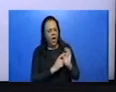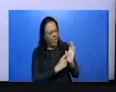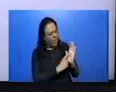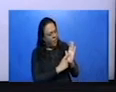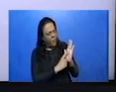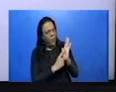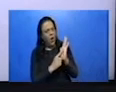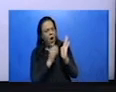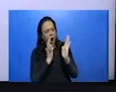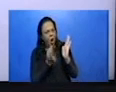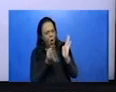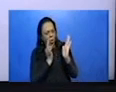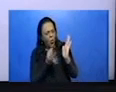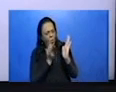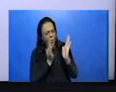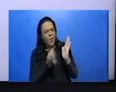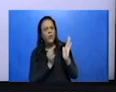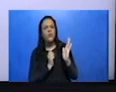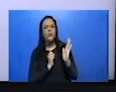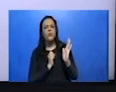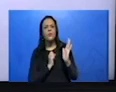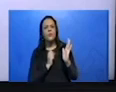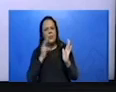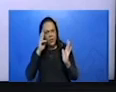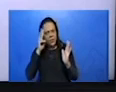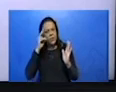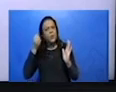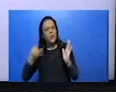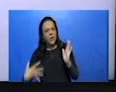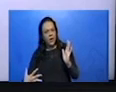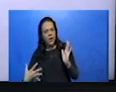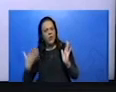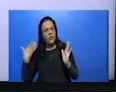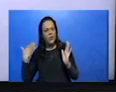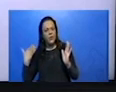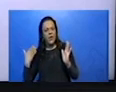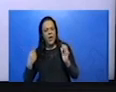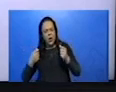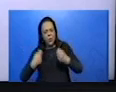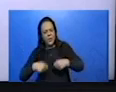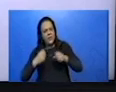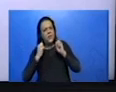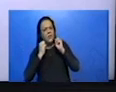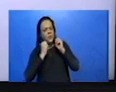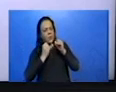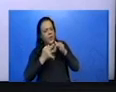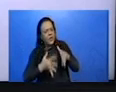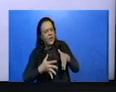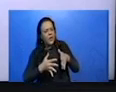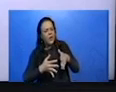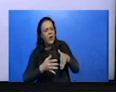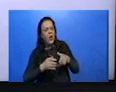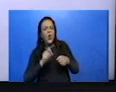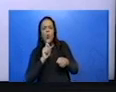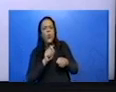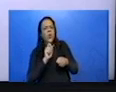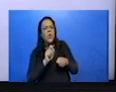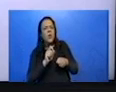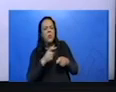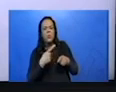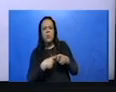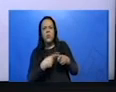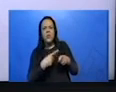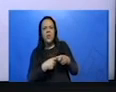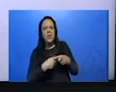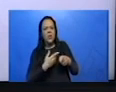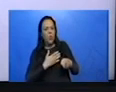para sustentar a sua opinião. Lembra? Acabei de falar isso para vocês. Eu preciso argumentar, eu preciso dar argumentos que comprovem por que eu penso daquele